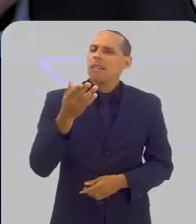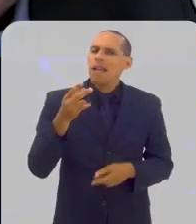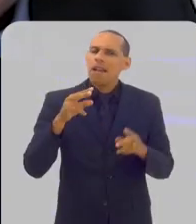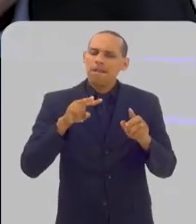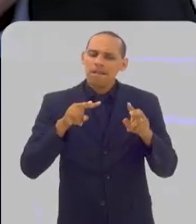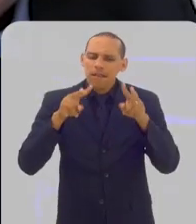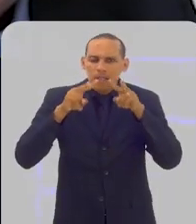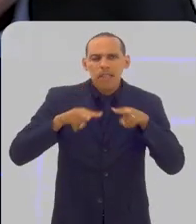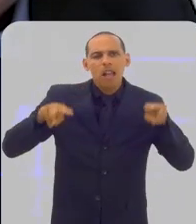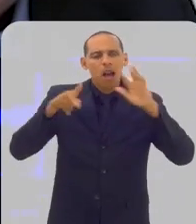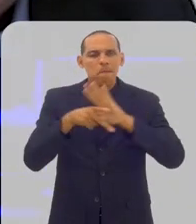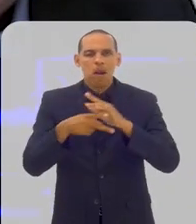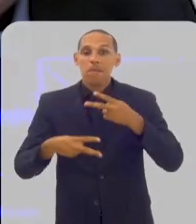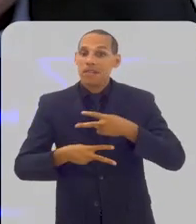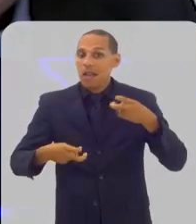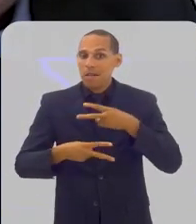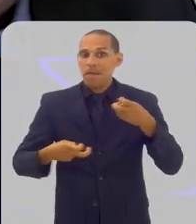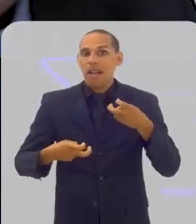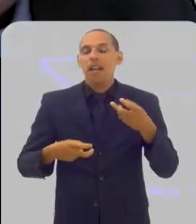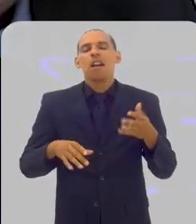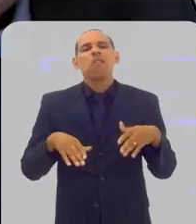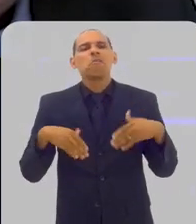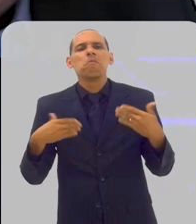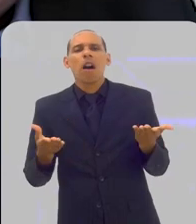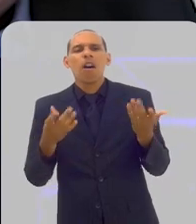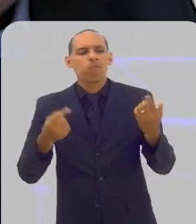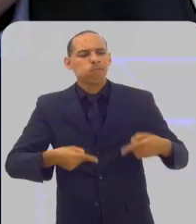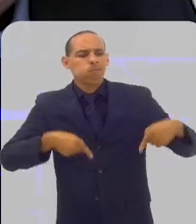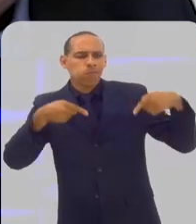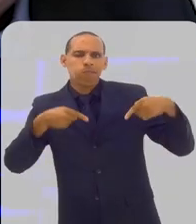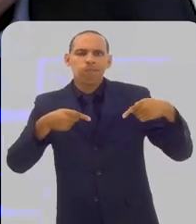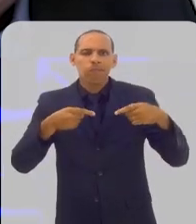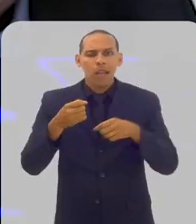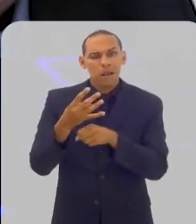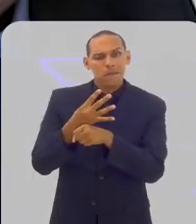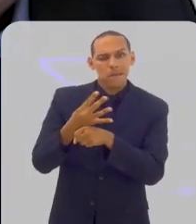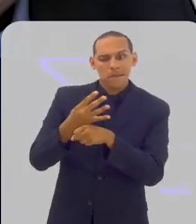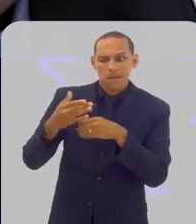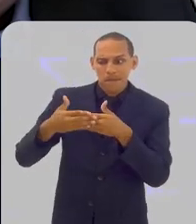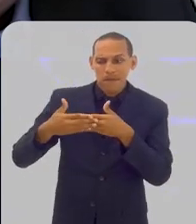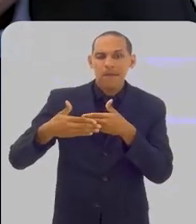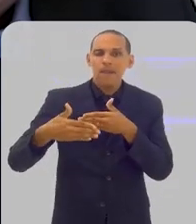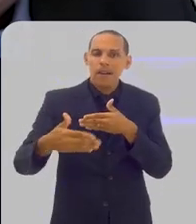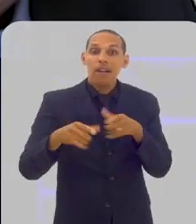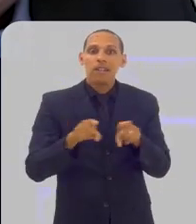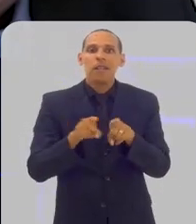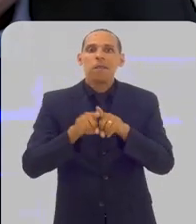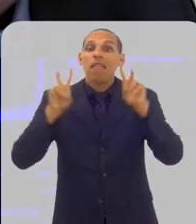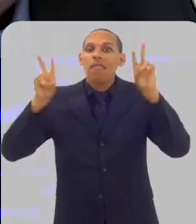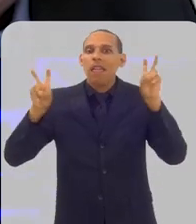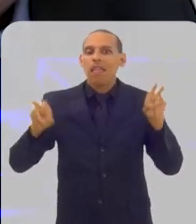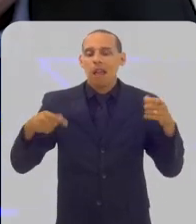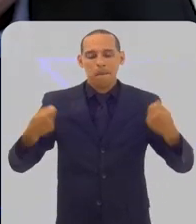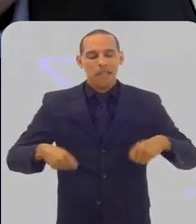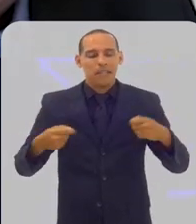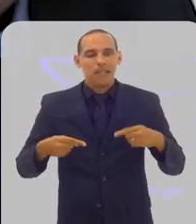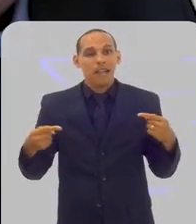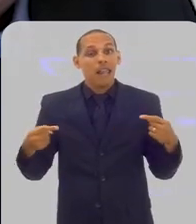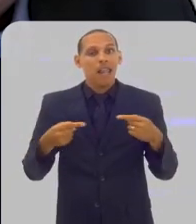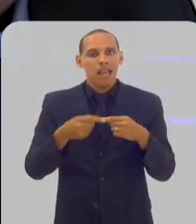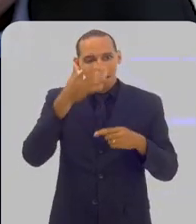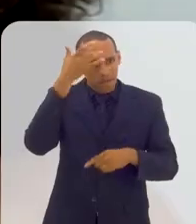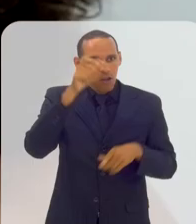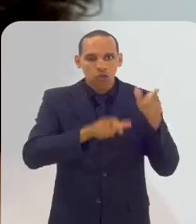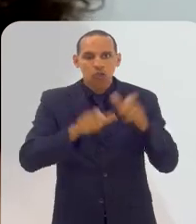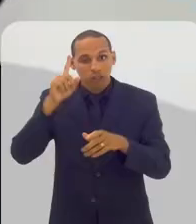sua visão e na visão do SEBRAE são os desafios para os próximos quatro anos e os temas as ações que precisam estar no radar dos tomadores